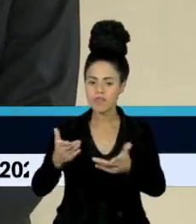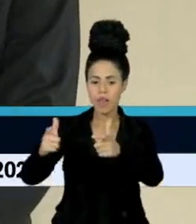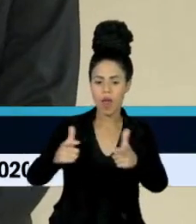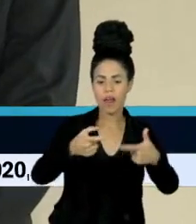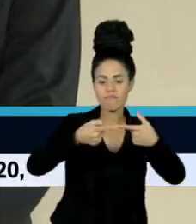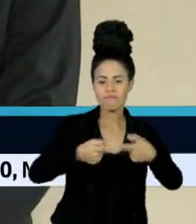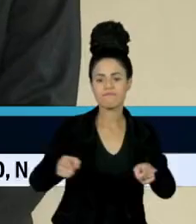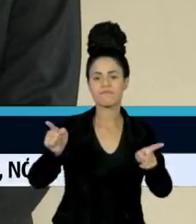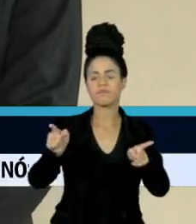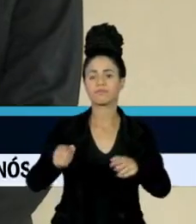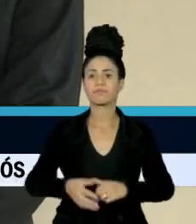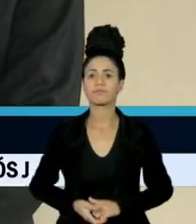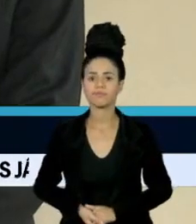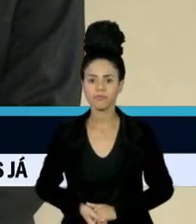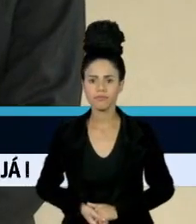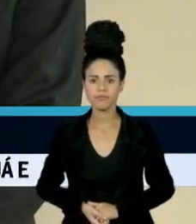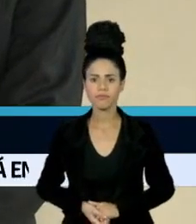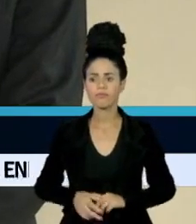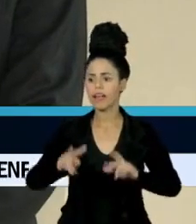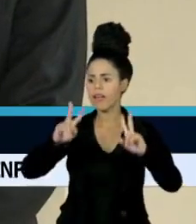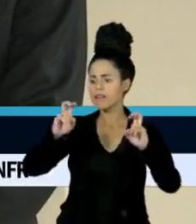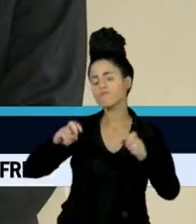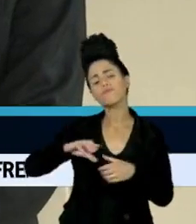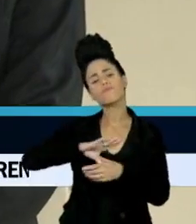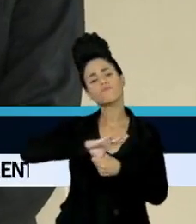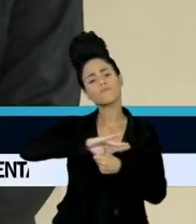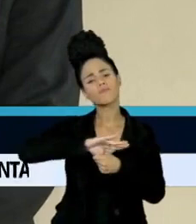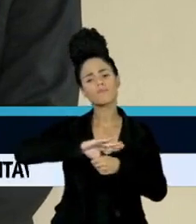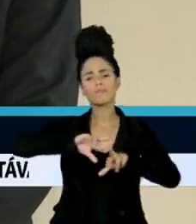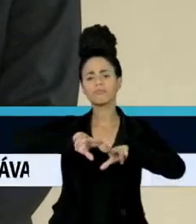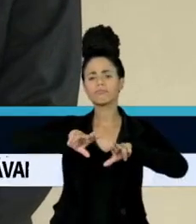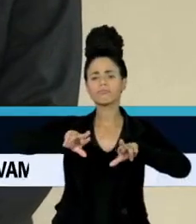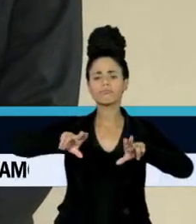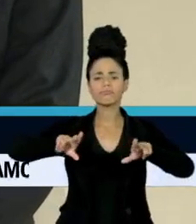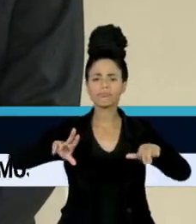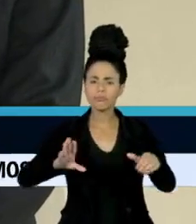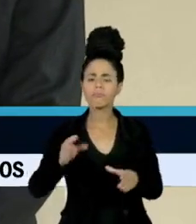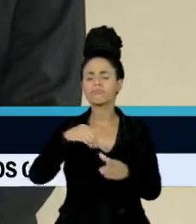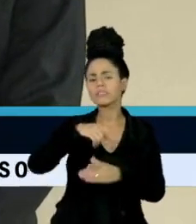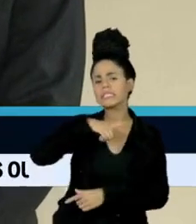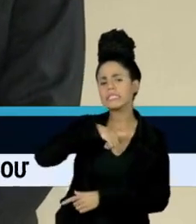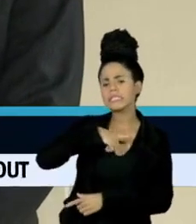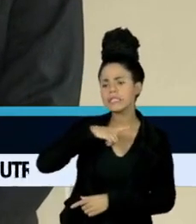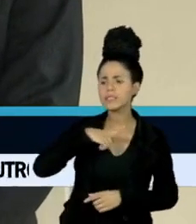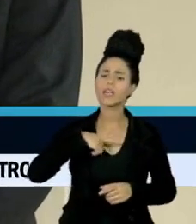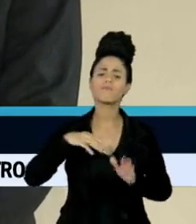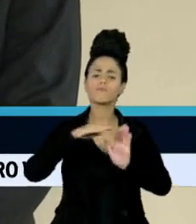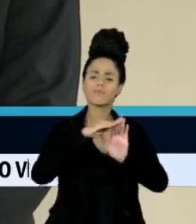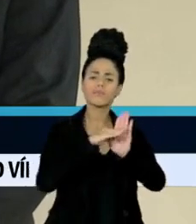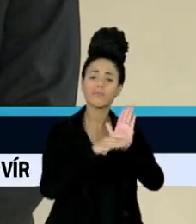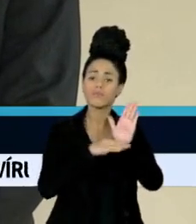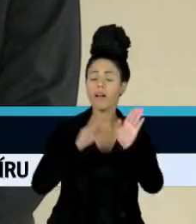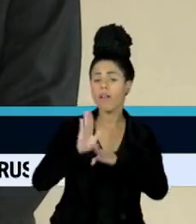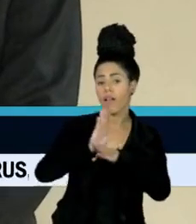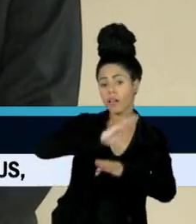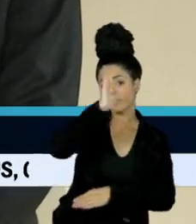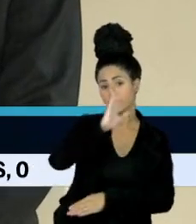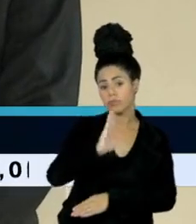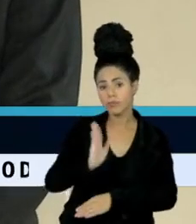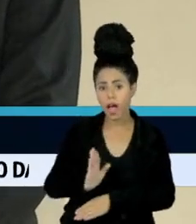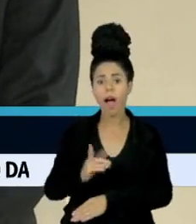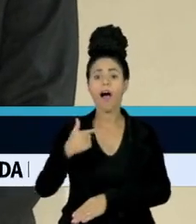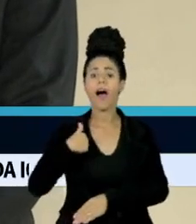assistência consular envolve uma série de dinâmicas que visam a ajudar o brasileiro, seja